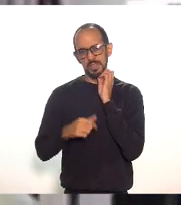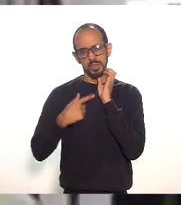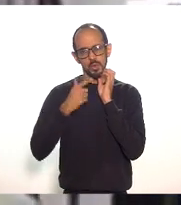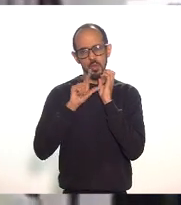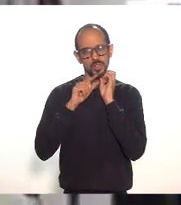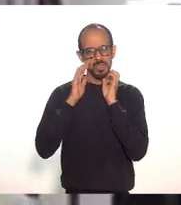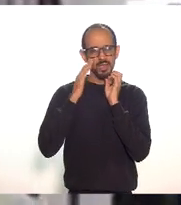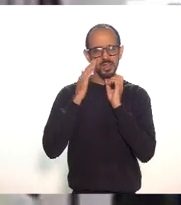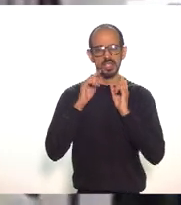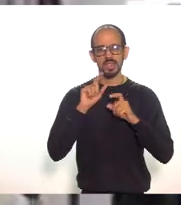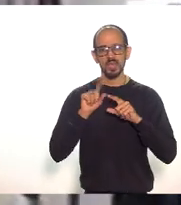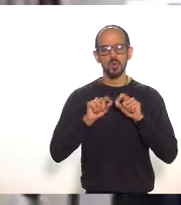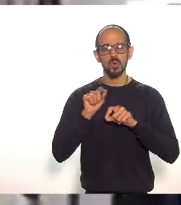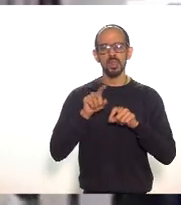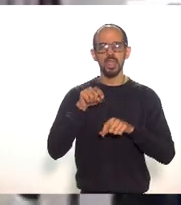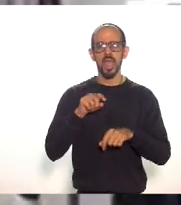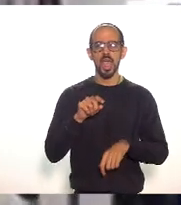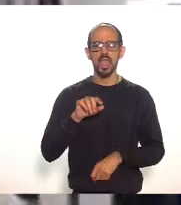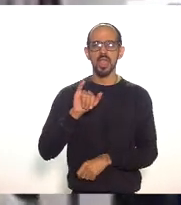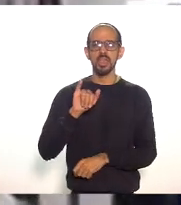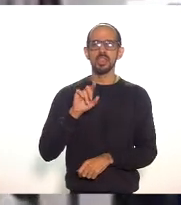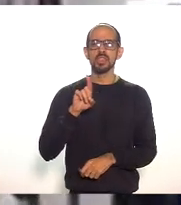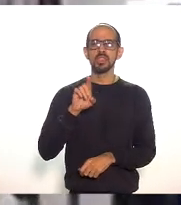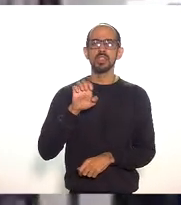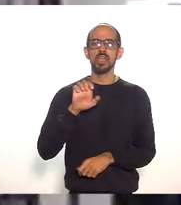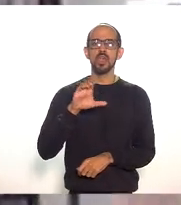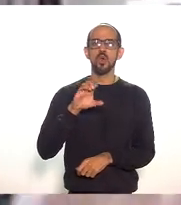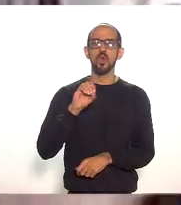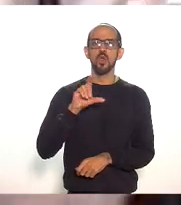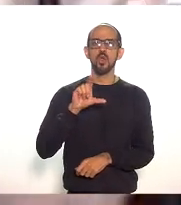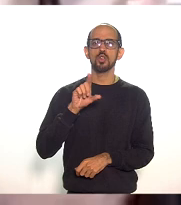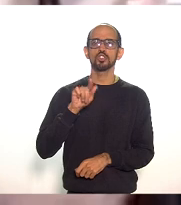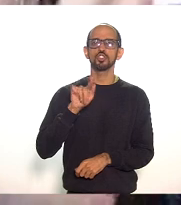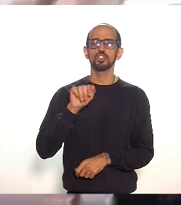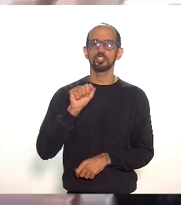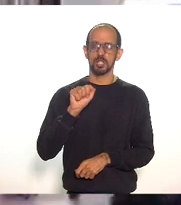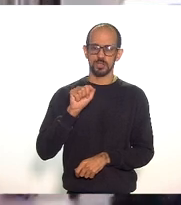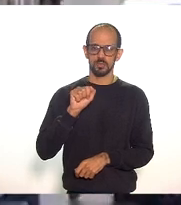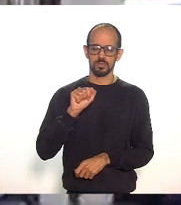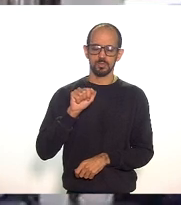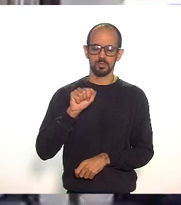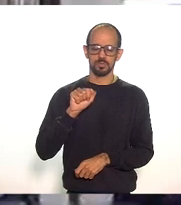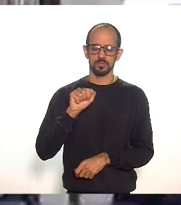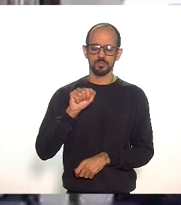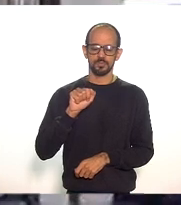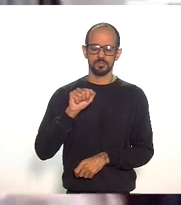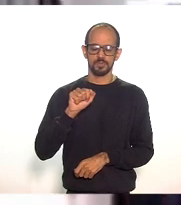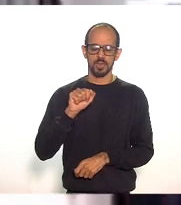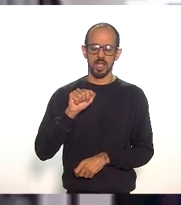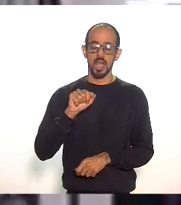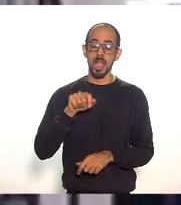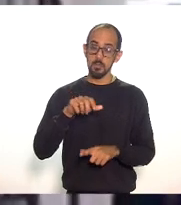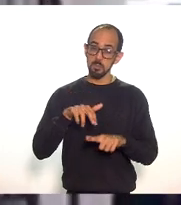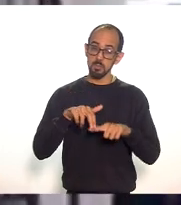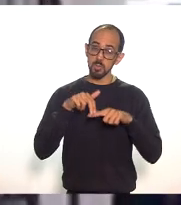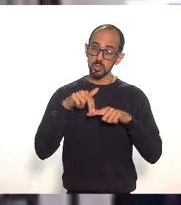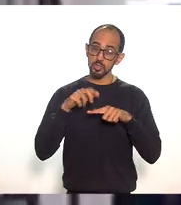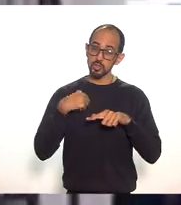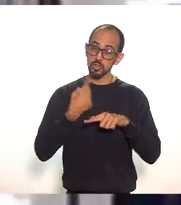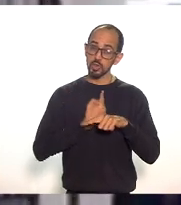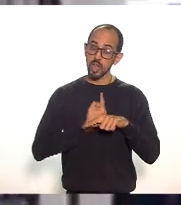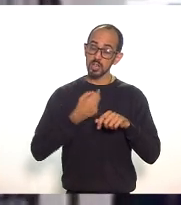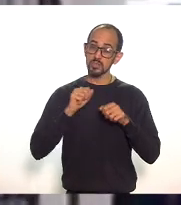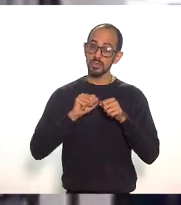ideologia. De maneira que é isto daí. É por isto que a gente faz a crítica